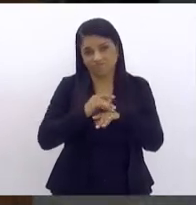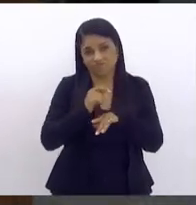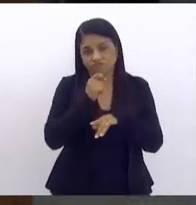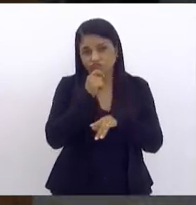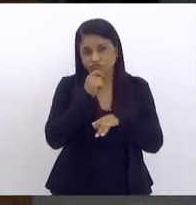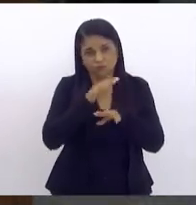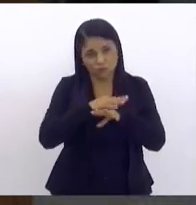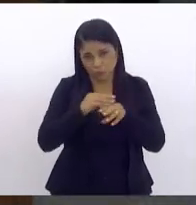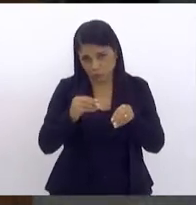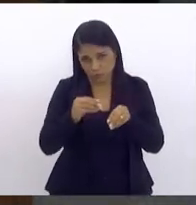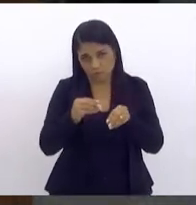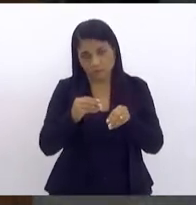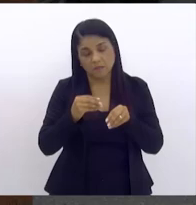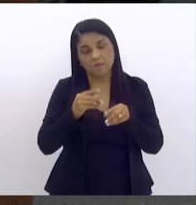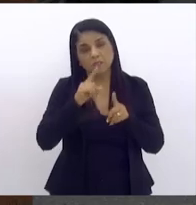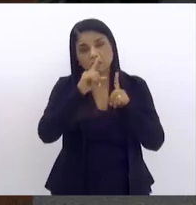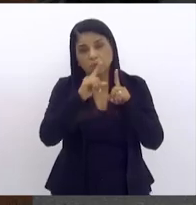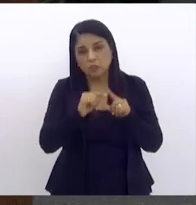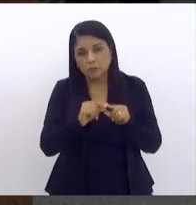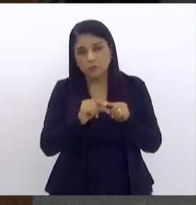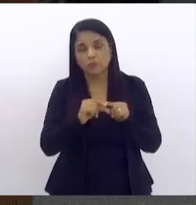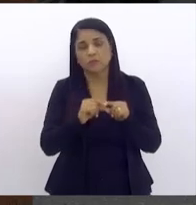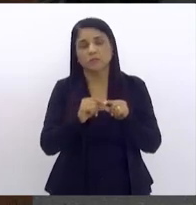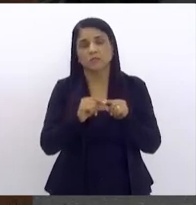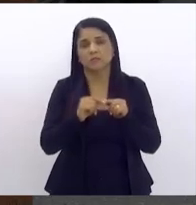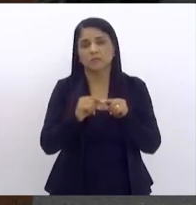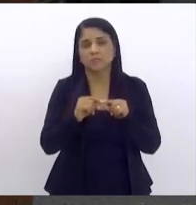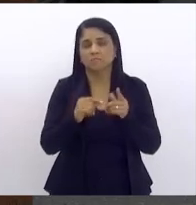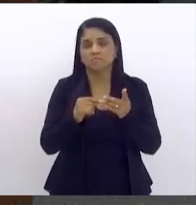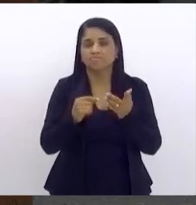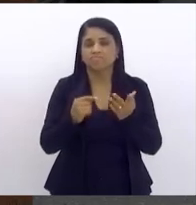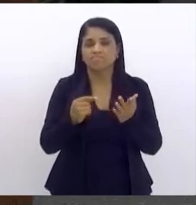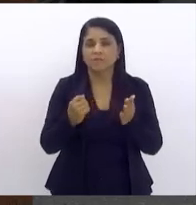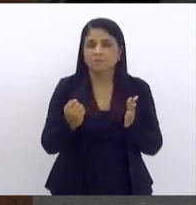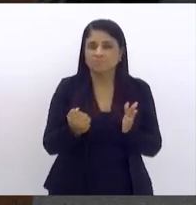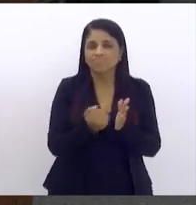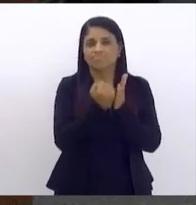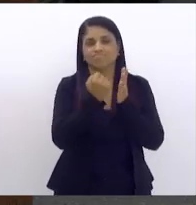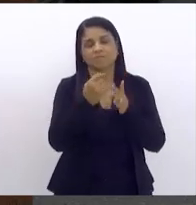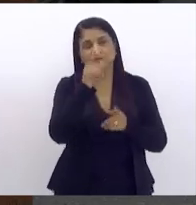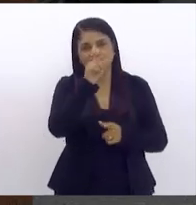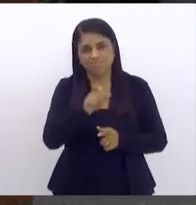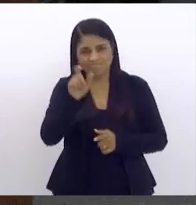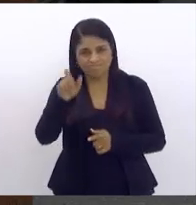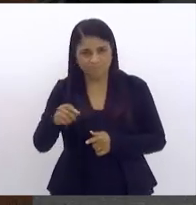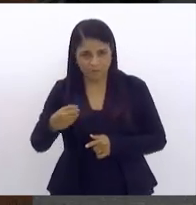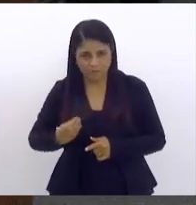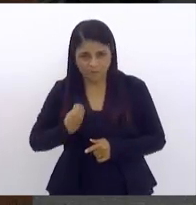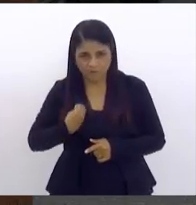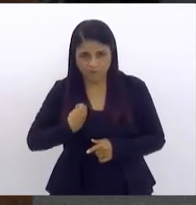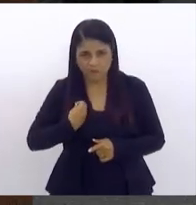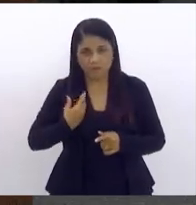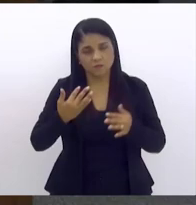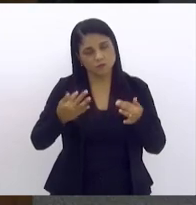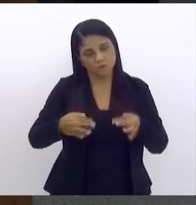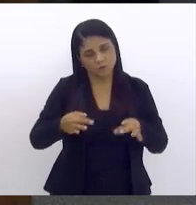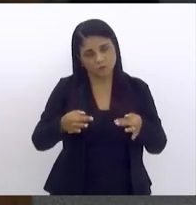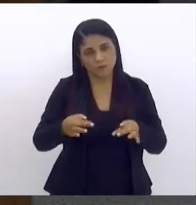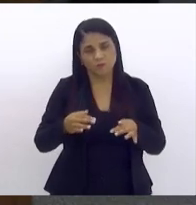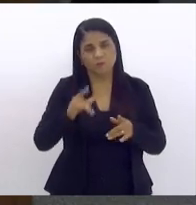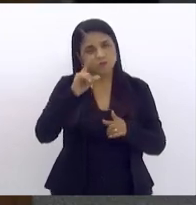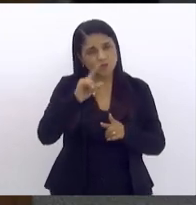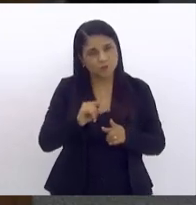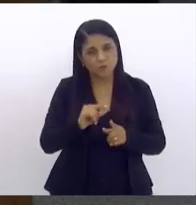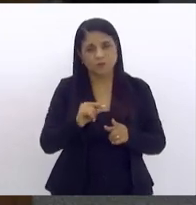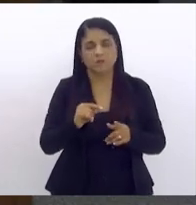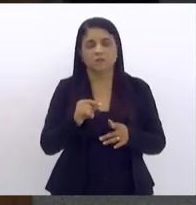os efeitos e os impactos da distonia na vida dessas pessoas. Então, é importante dizer